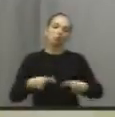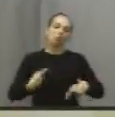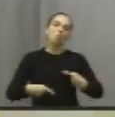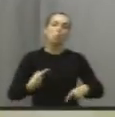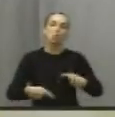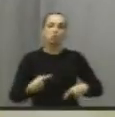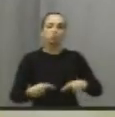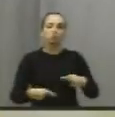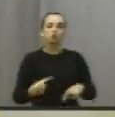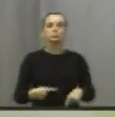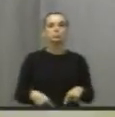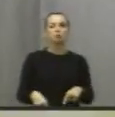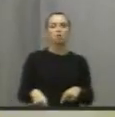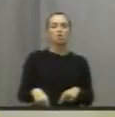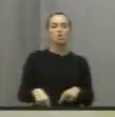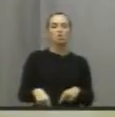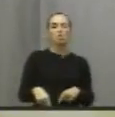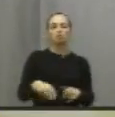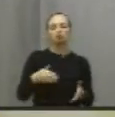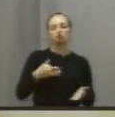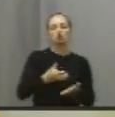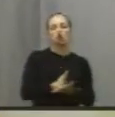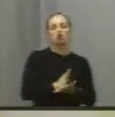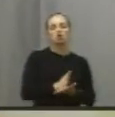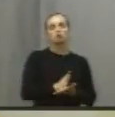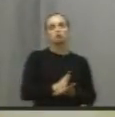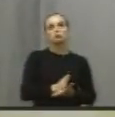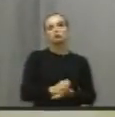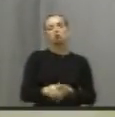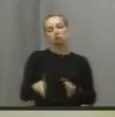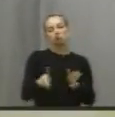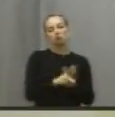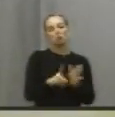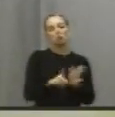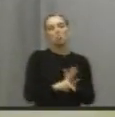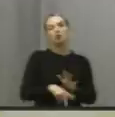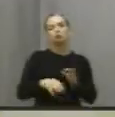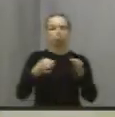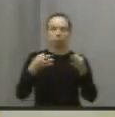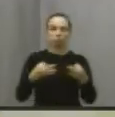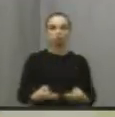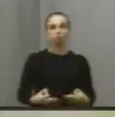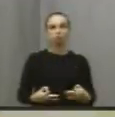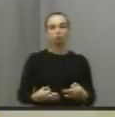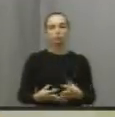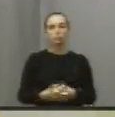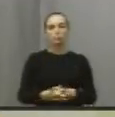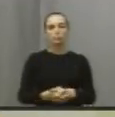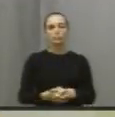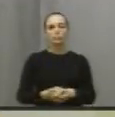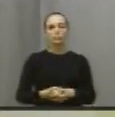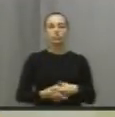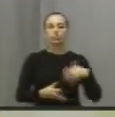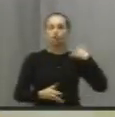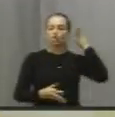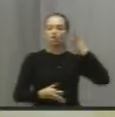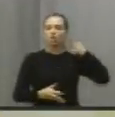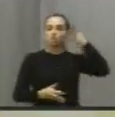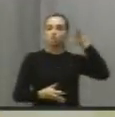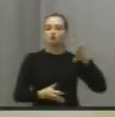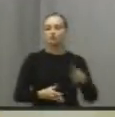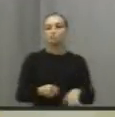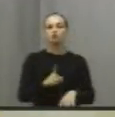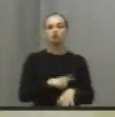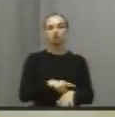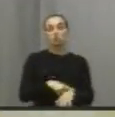marco regulatório com a apresentação de propostas concretas. E eu quero falar, nesse tempo que me resta,